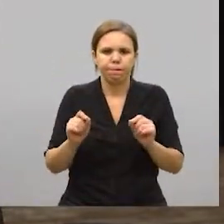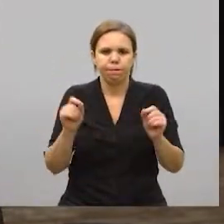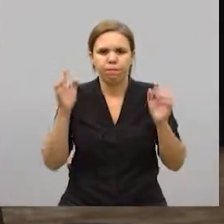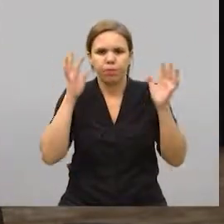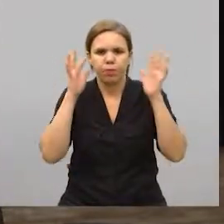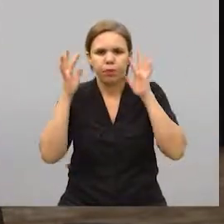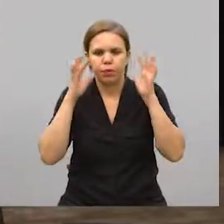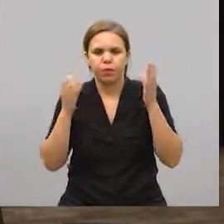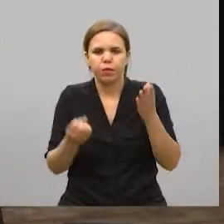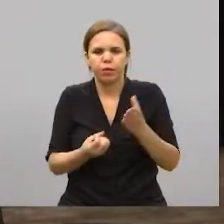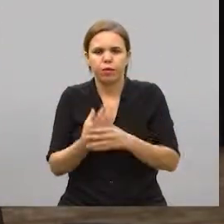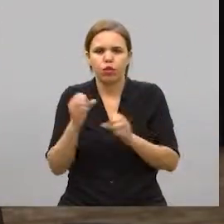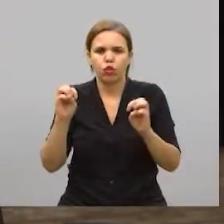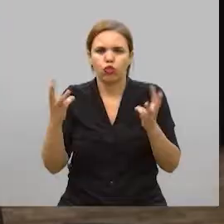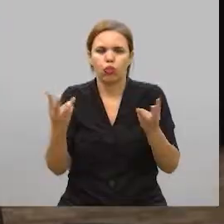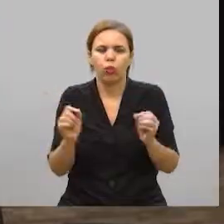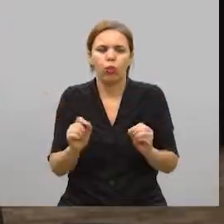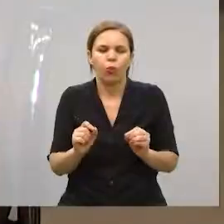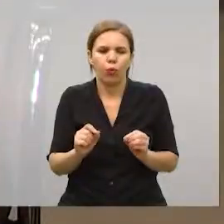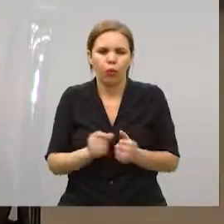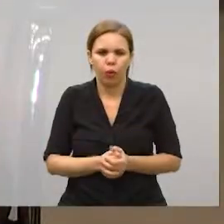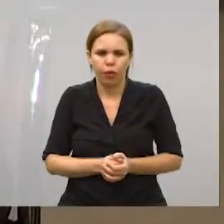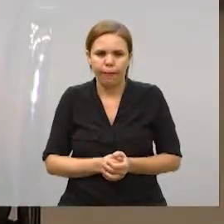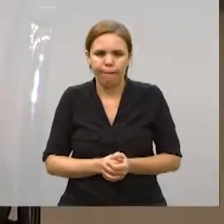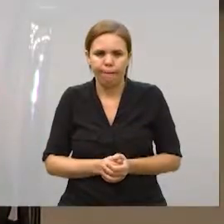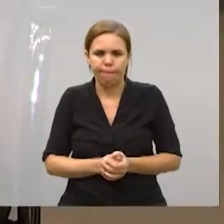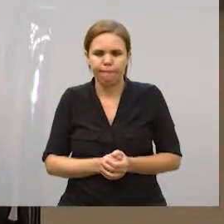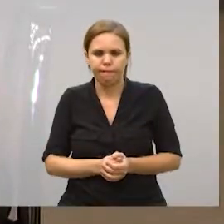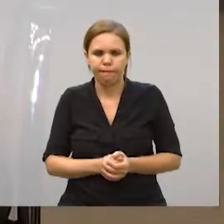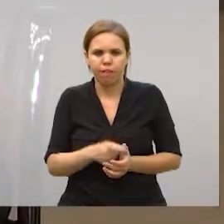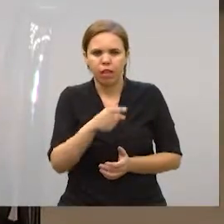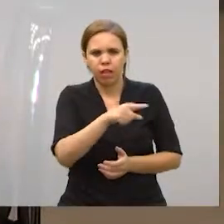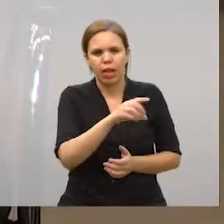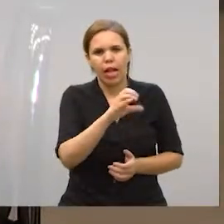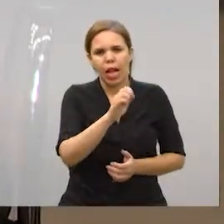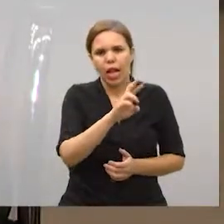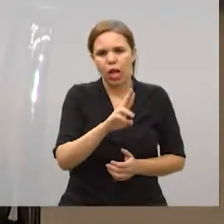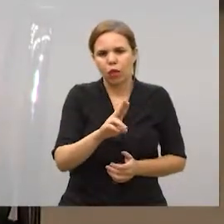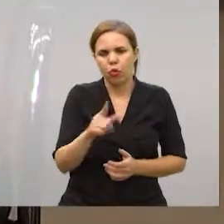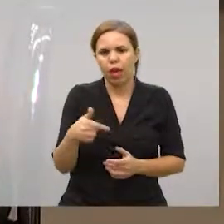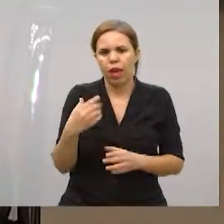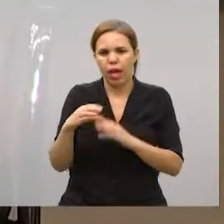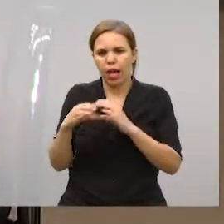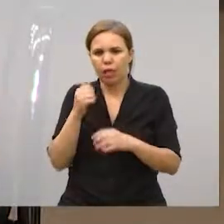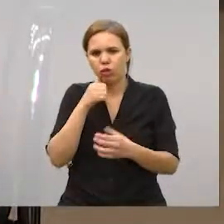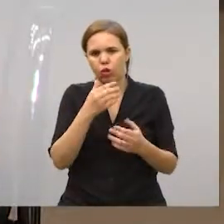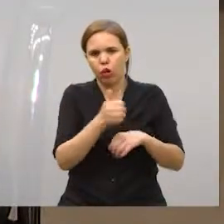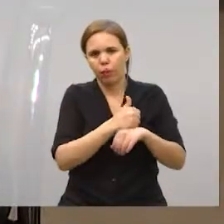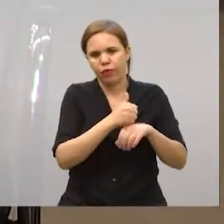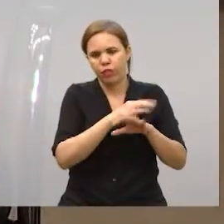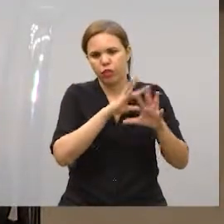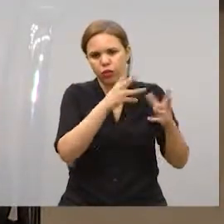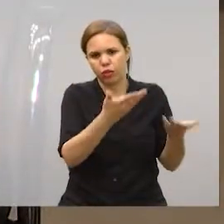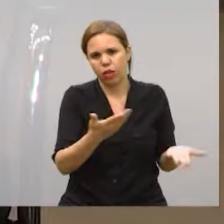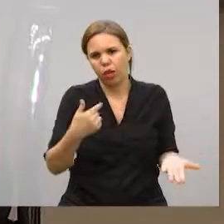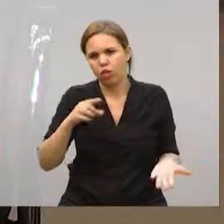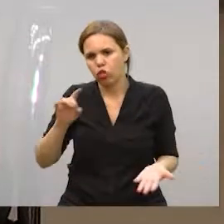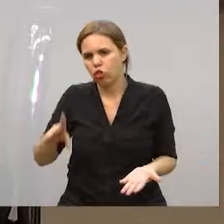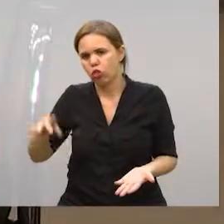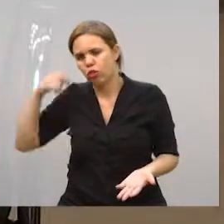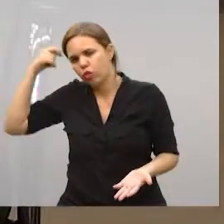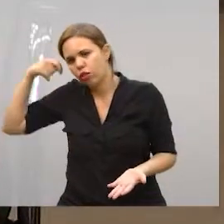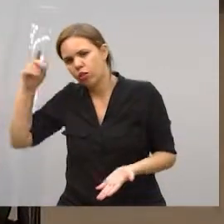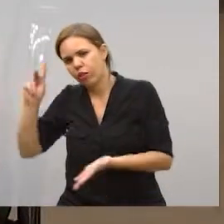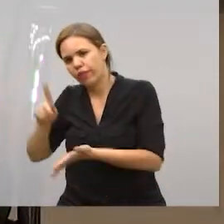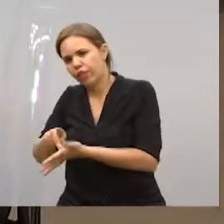o que a gente imaginava que seria esse show. Por quê? A Caru é cantora e mais cantora do que tudo.